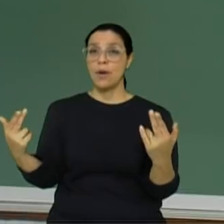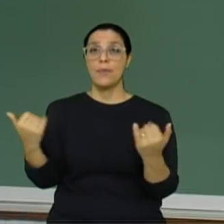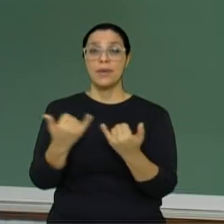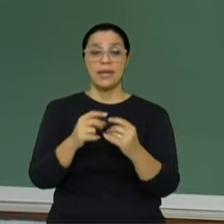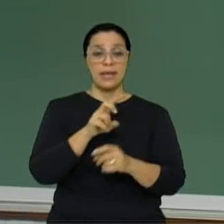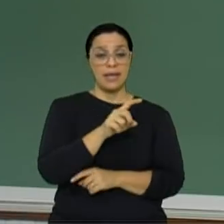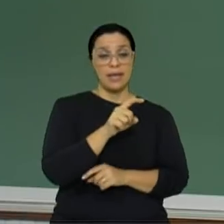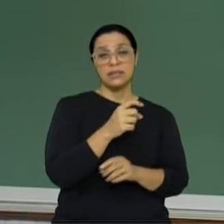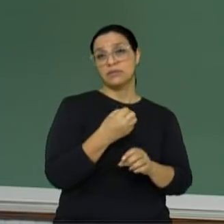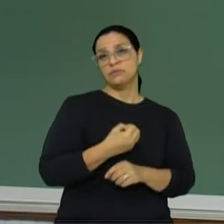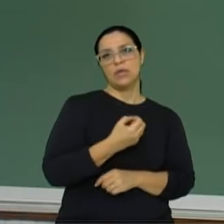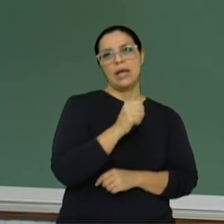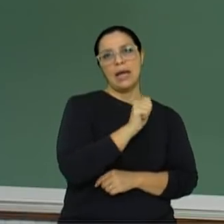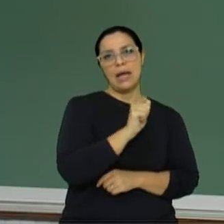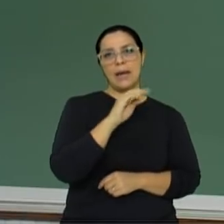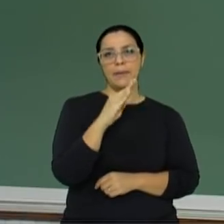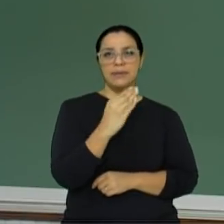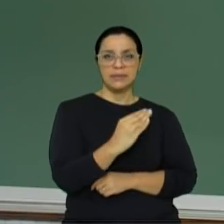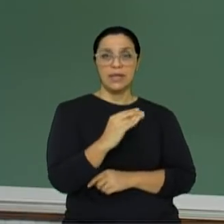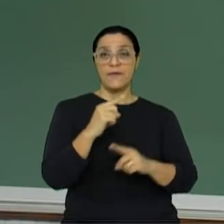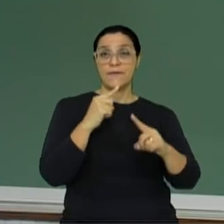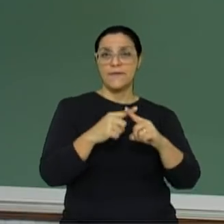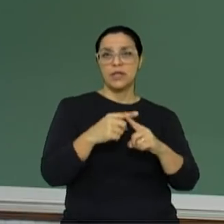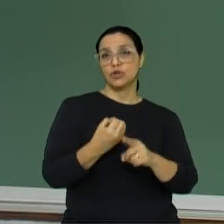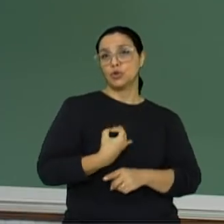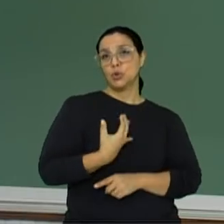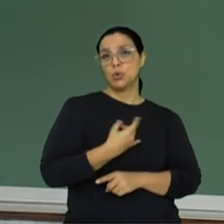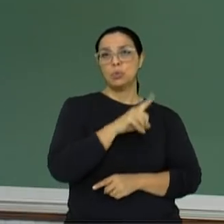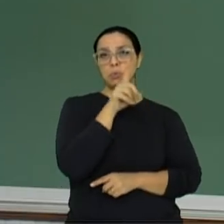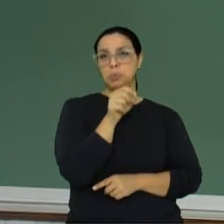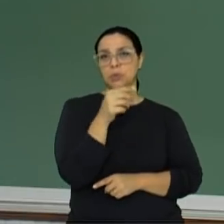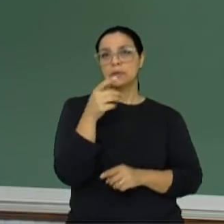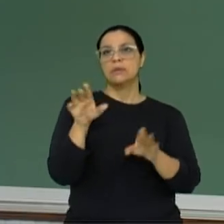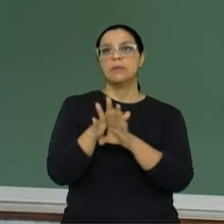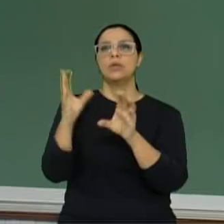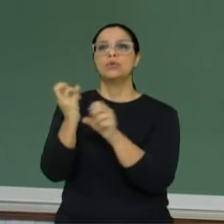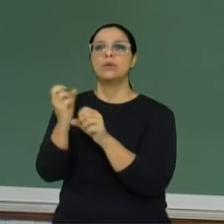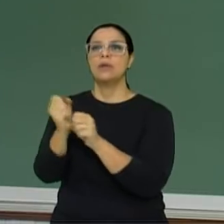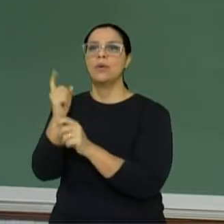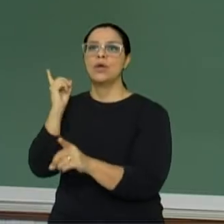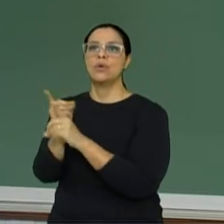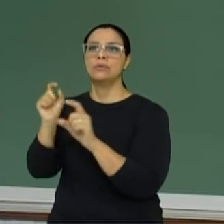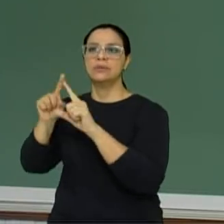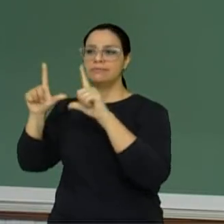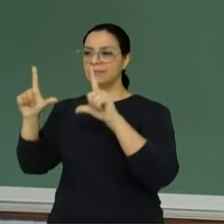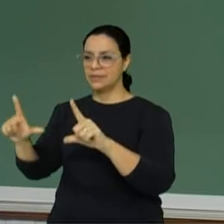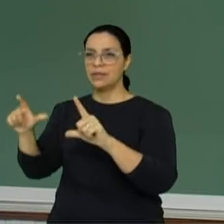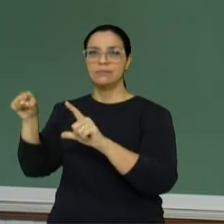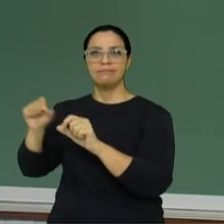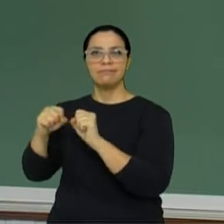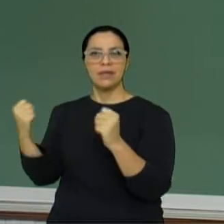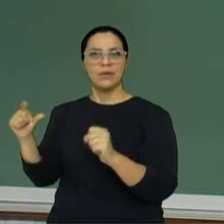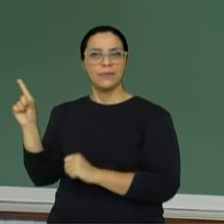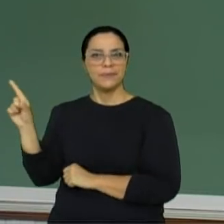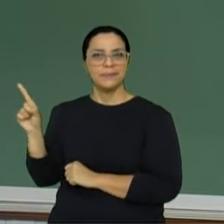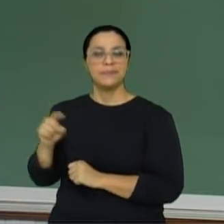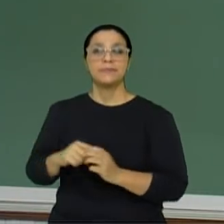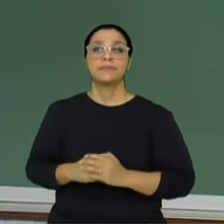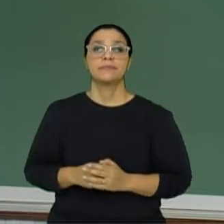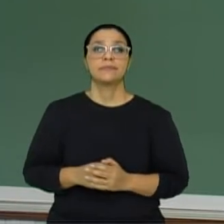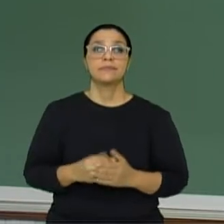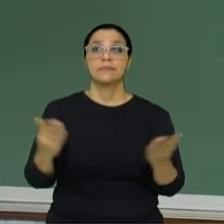porque multiplicando todos os três lados desse daqui por um mesmo número, vai dar esse triângulo lá. Certo? Dito